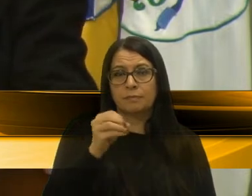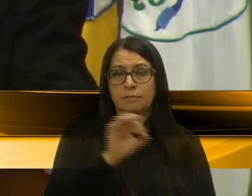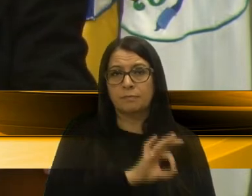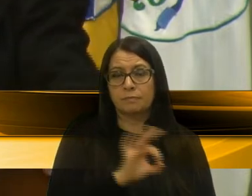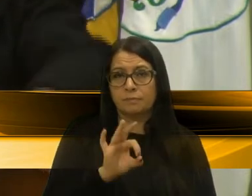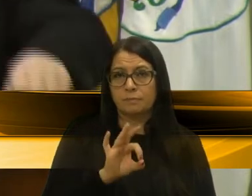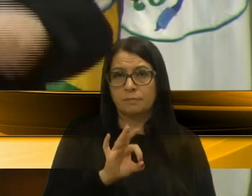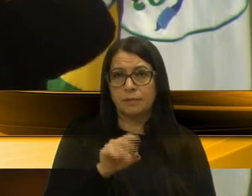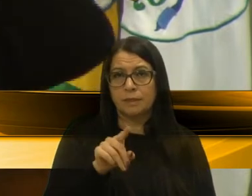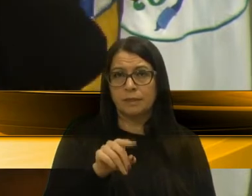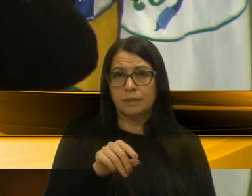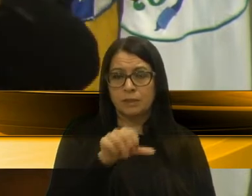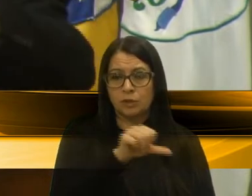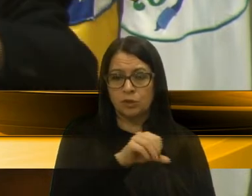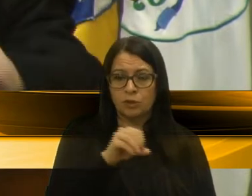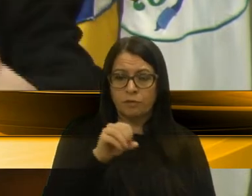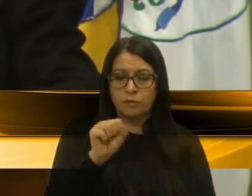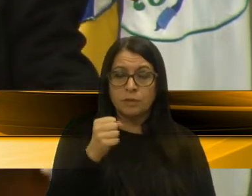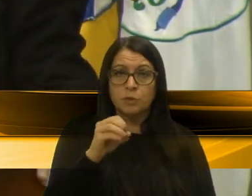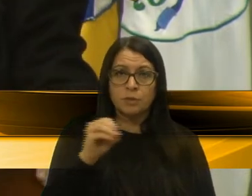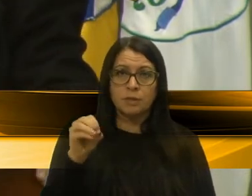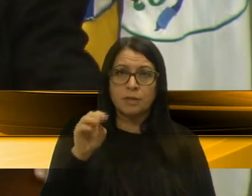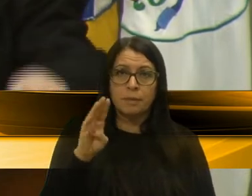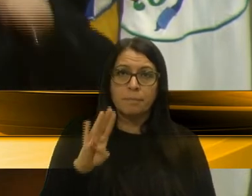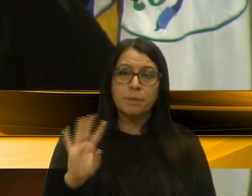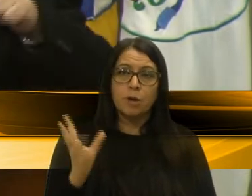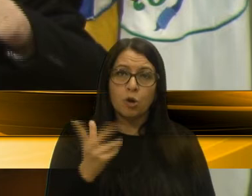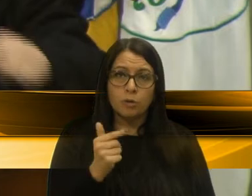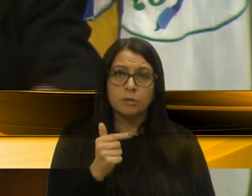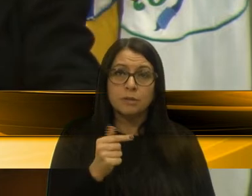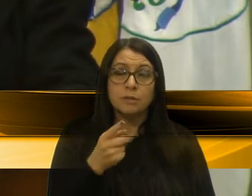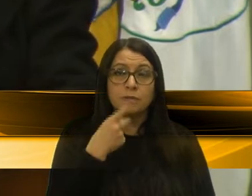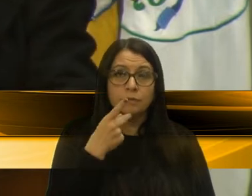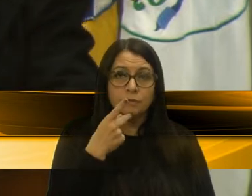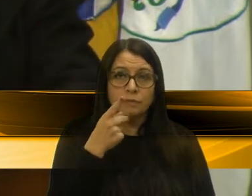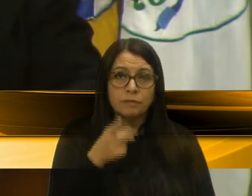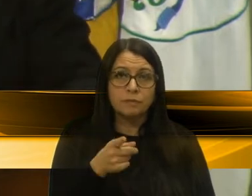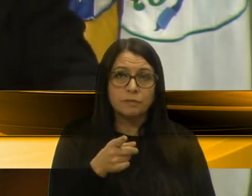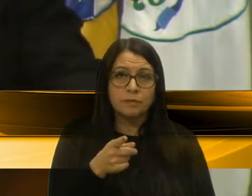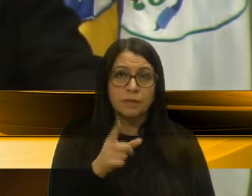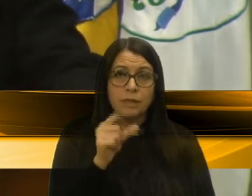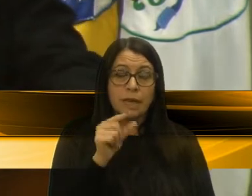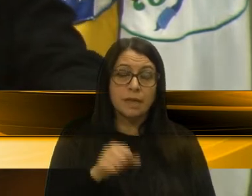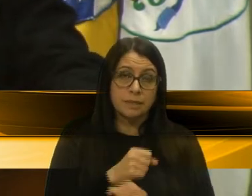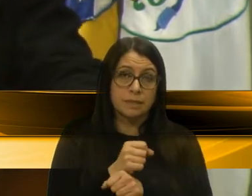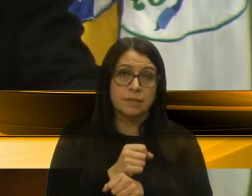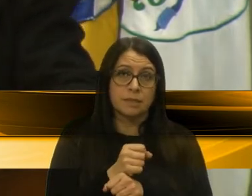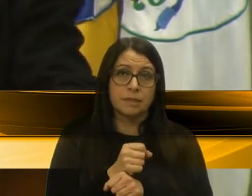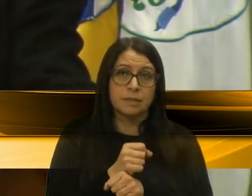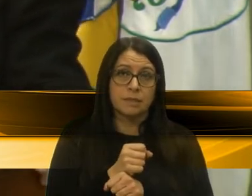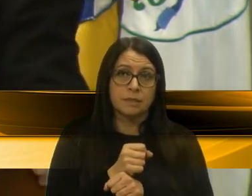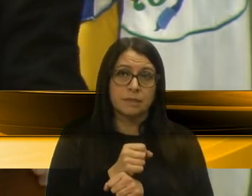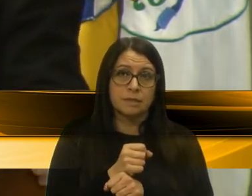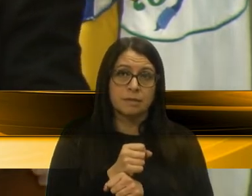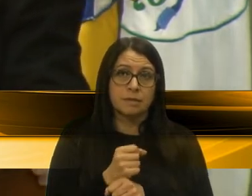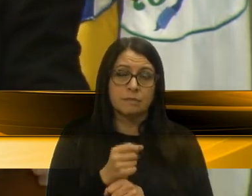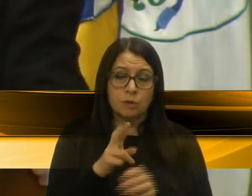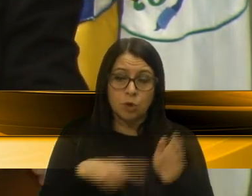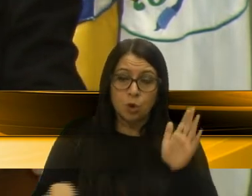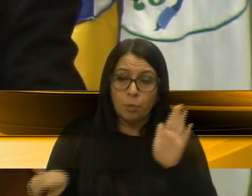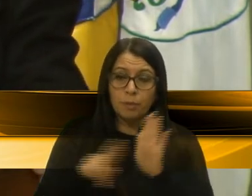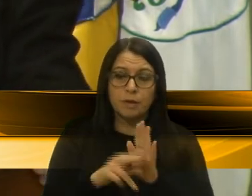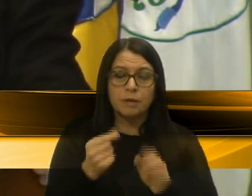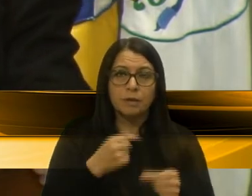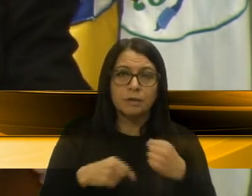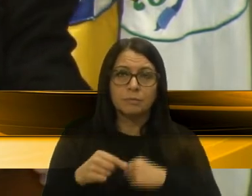70% desses 980 bilhões que eles dizem que em 10 anos vão recuperar na